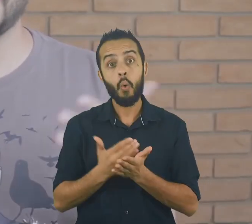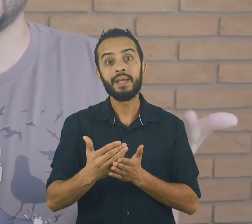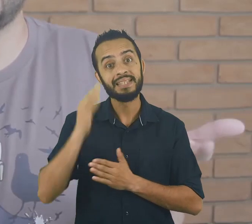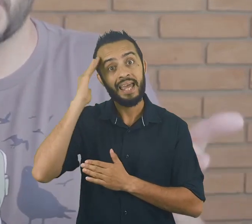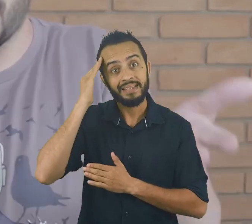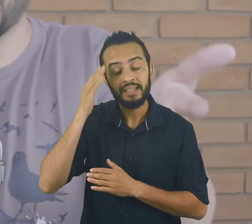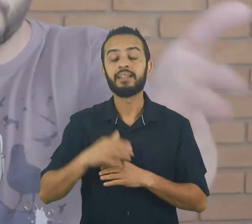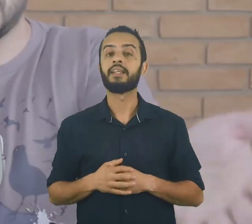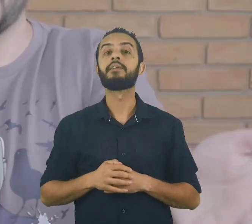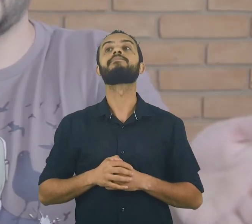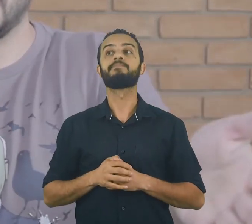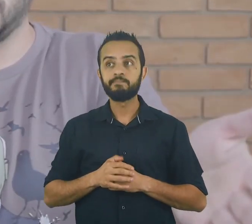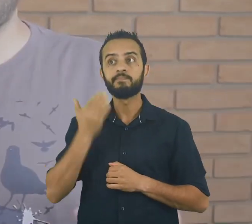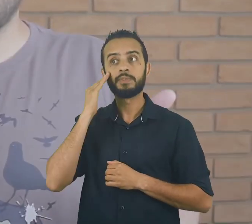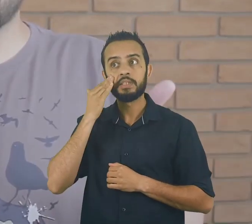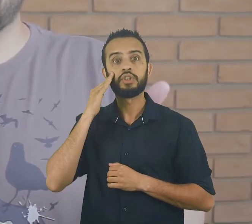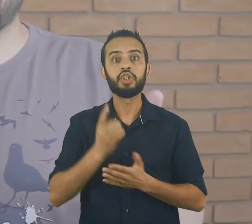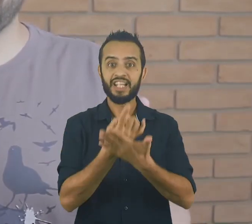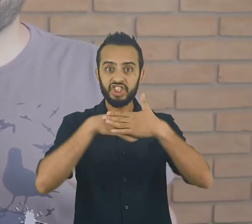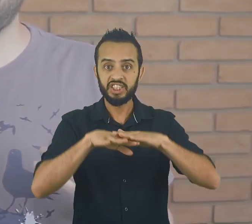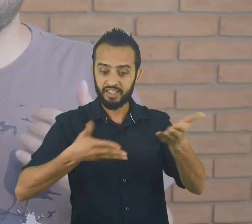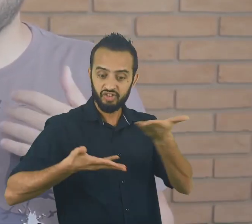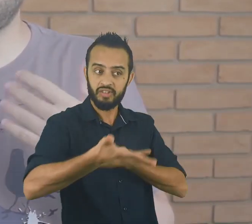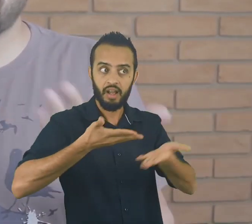que aquilo chamava design de interação. Ou seja,